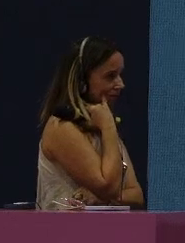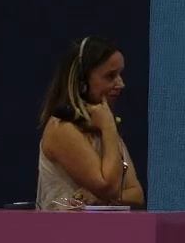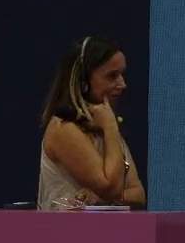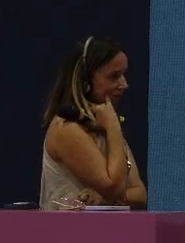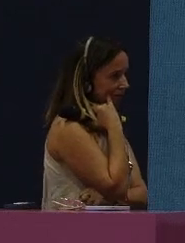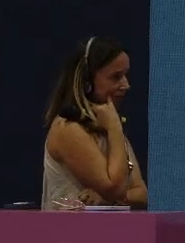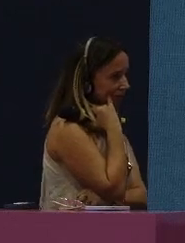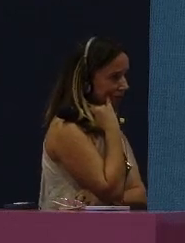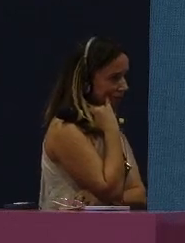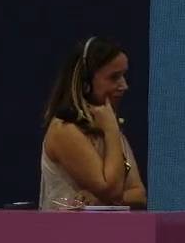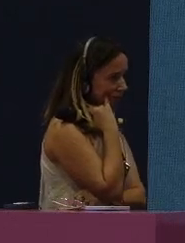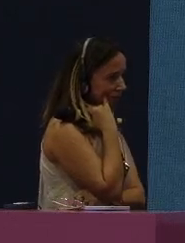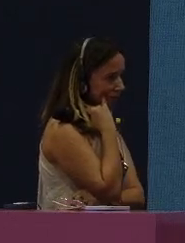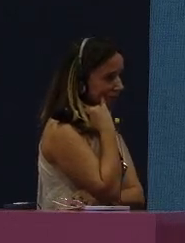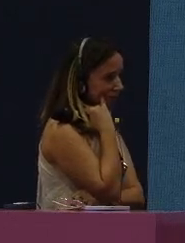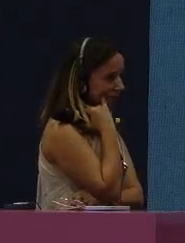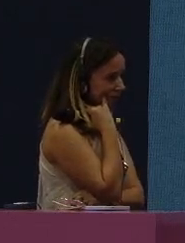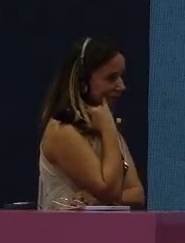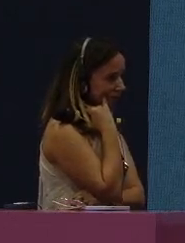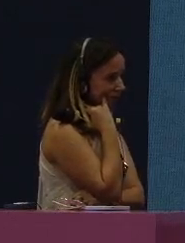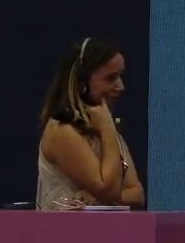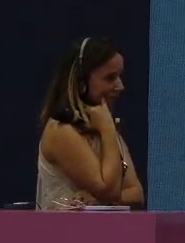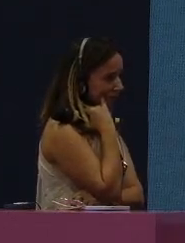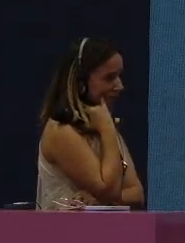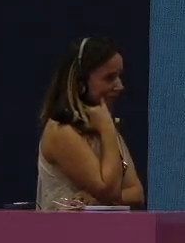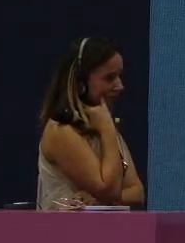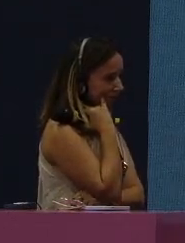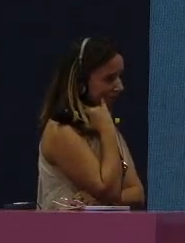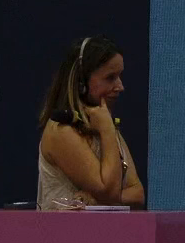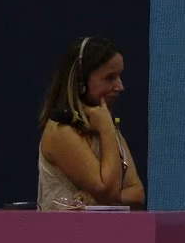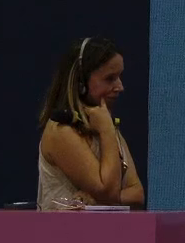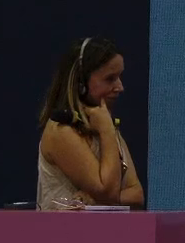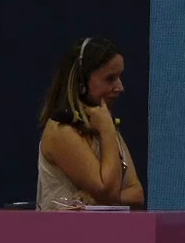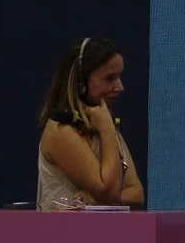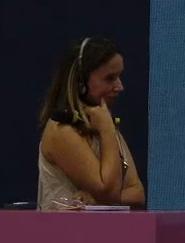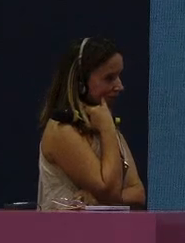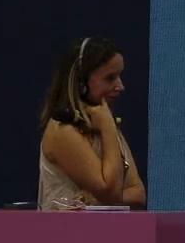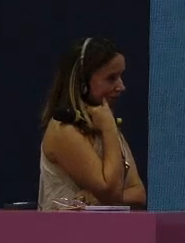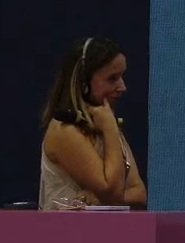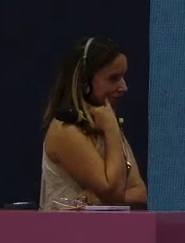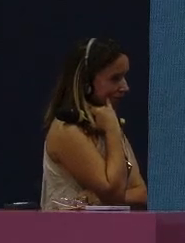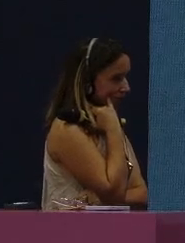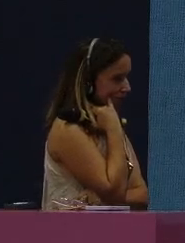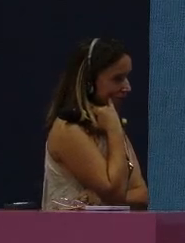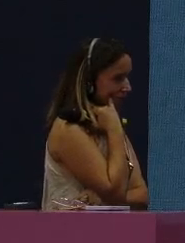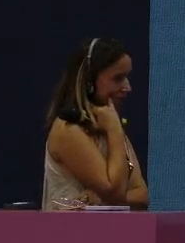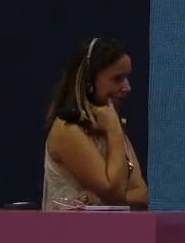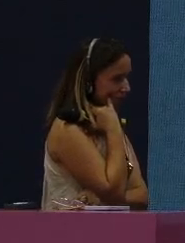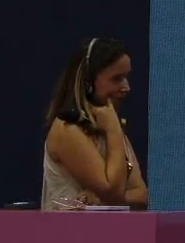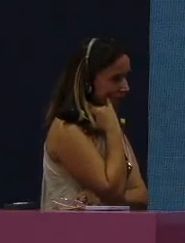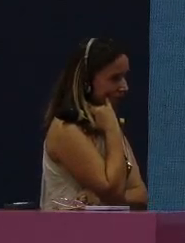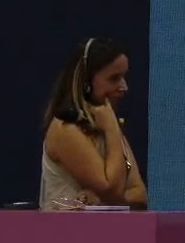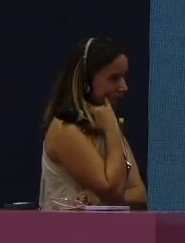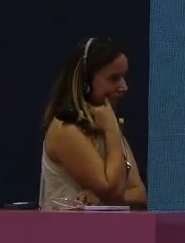geram energia, dos transformadores e todos os equipamentos, né, que as empresas, quando elas vão se conectar